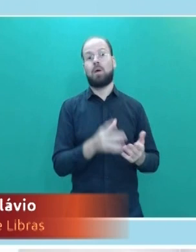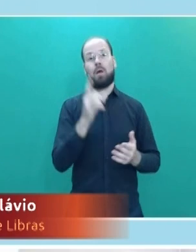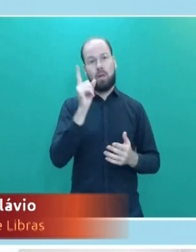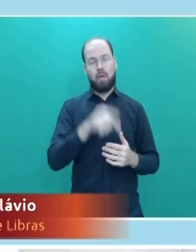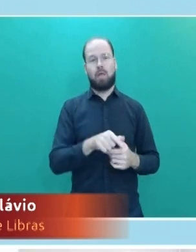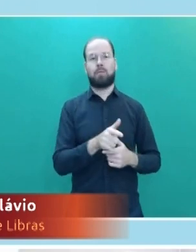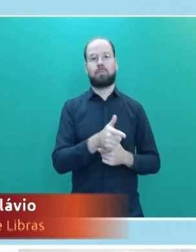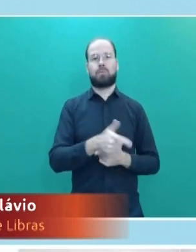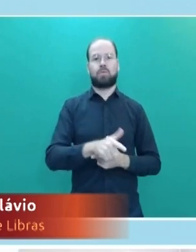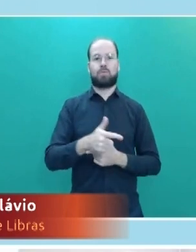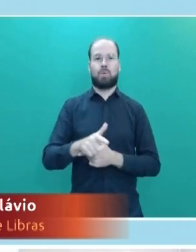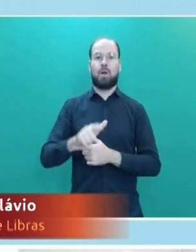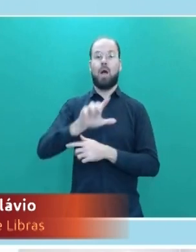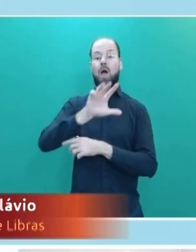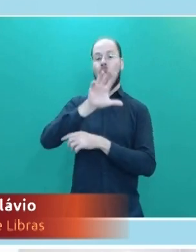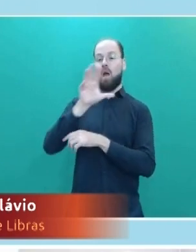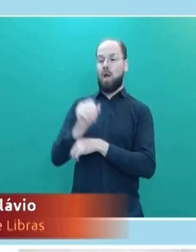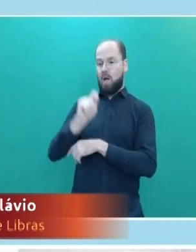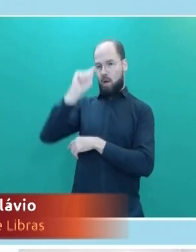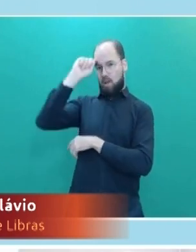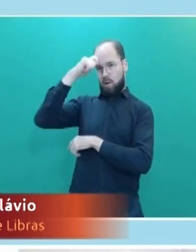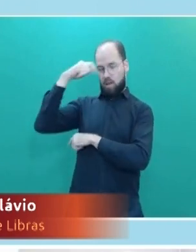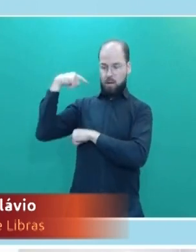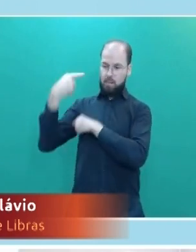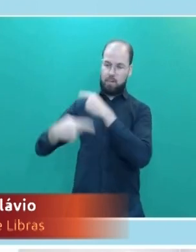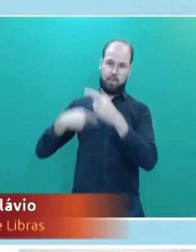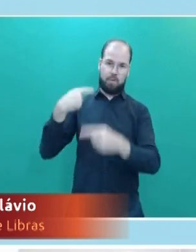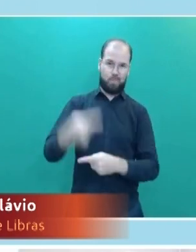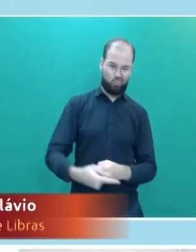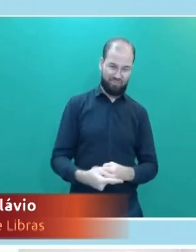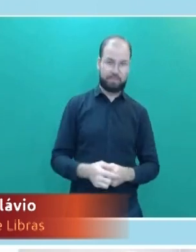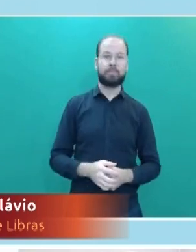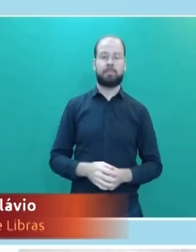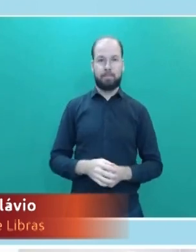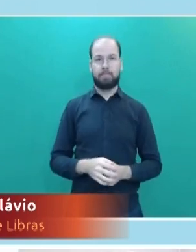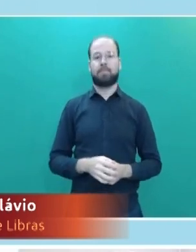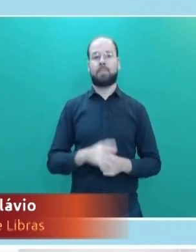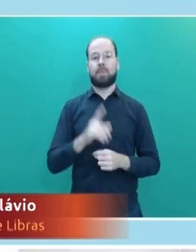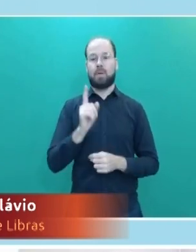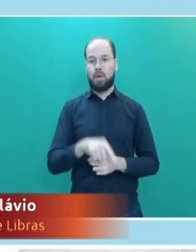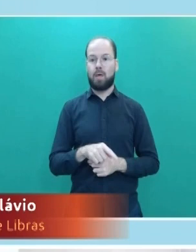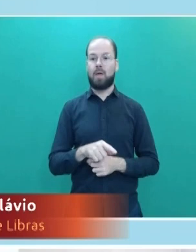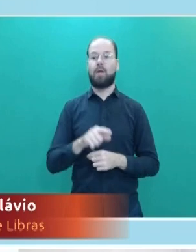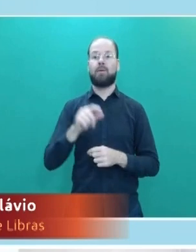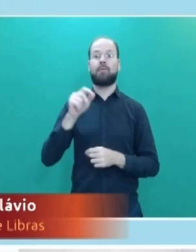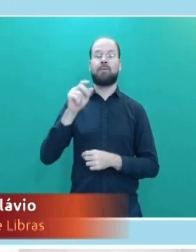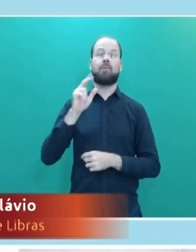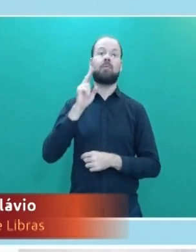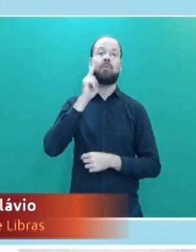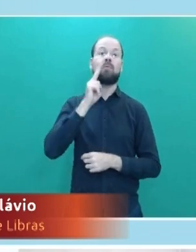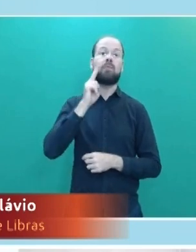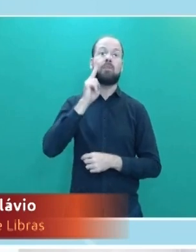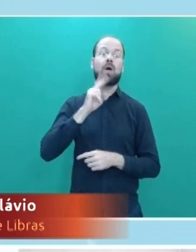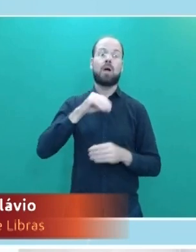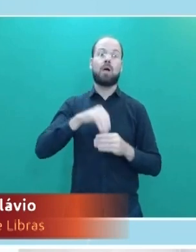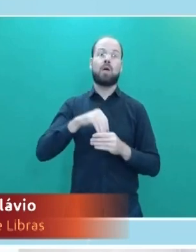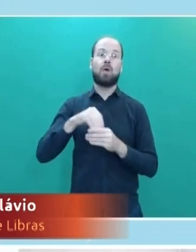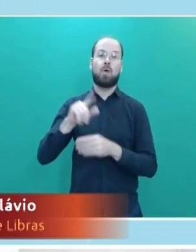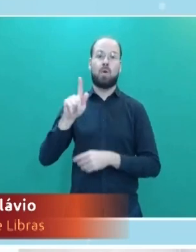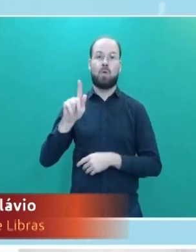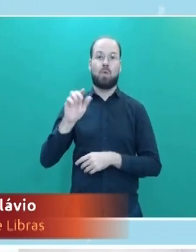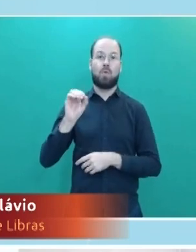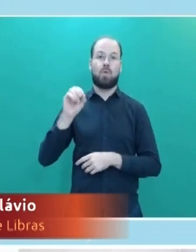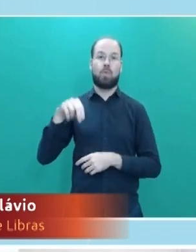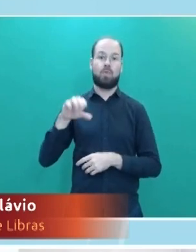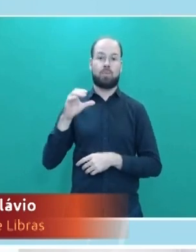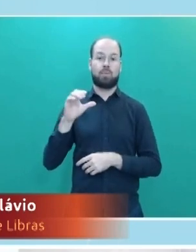afrodescendentes. 95% no caso das vinícolas de Bento Gonçalves. E essa questão, inclusive,